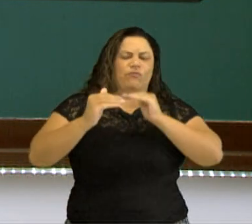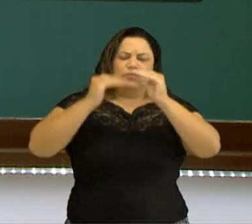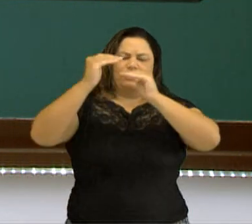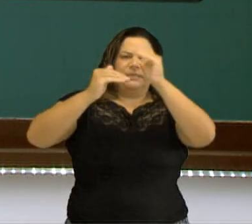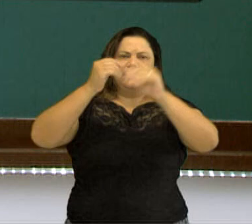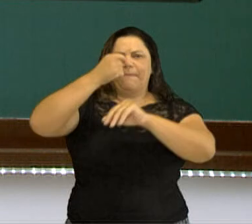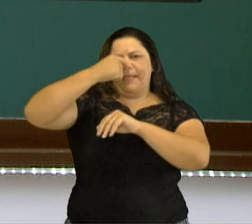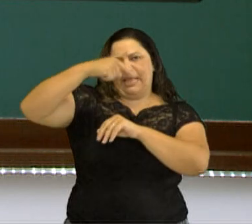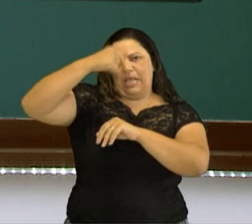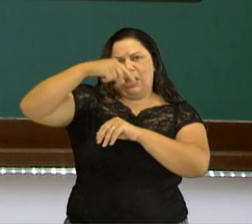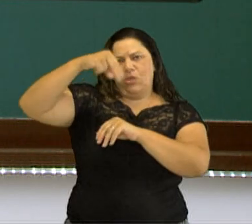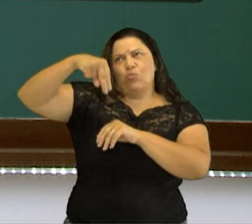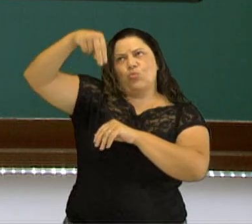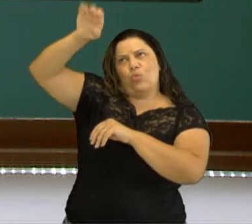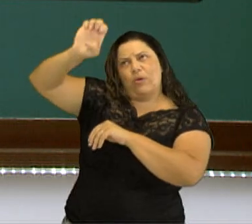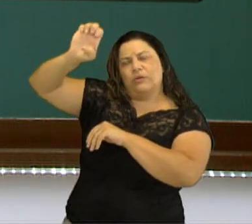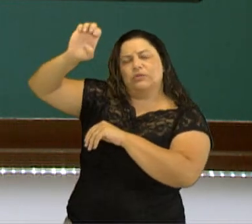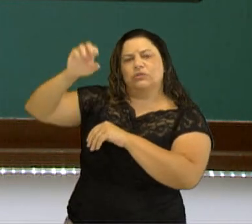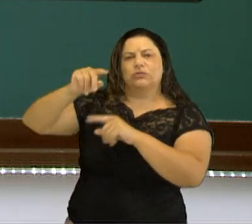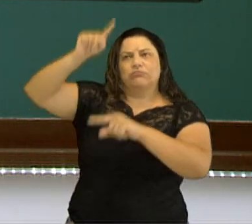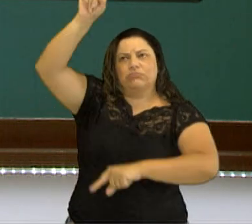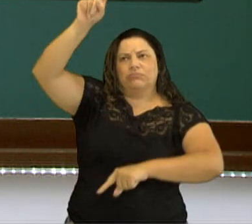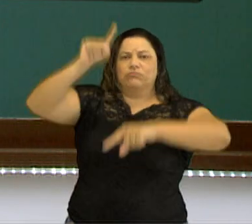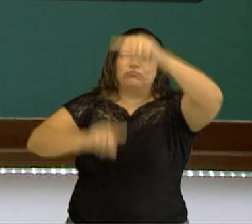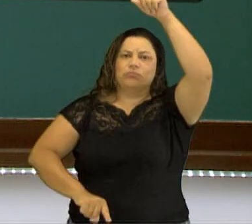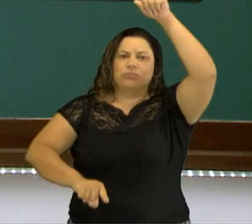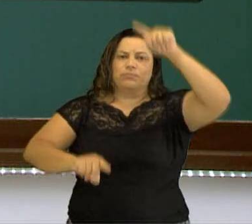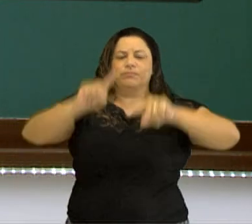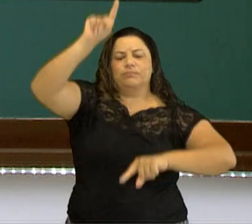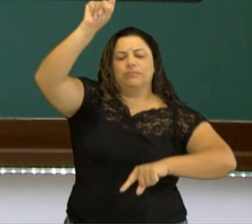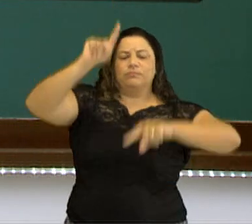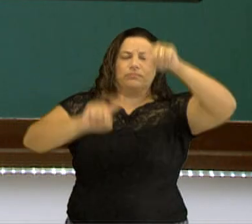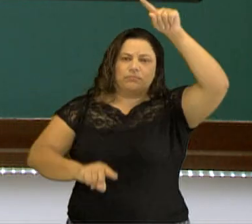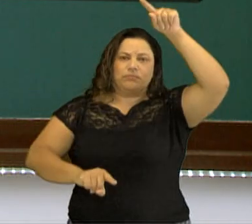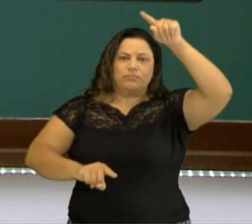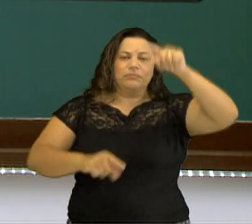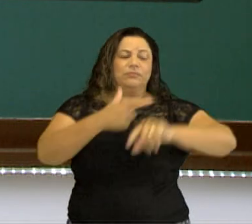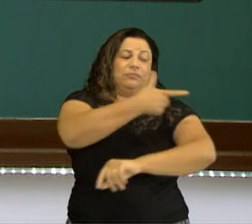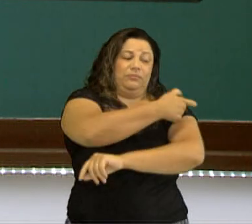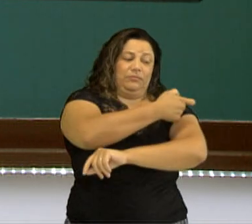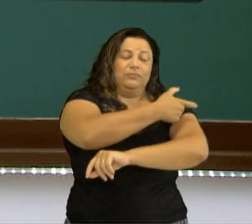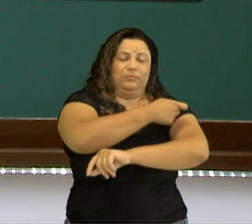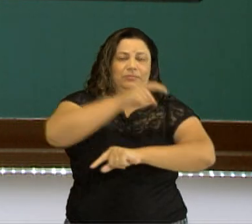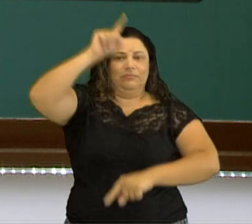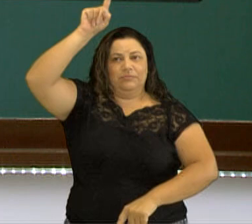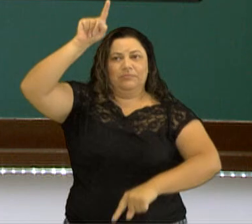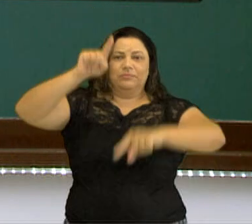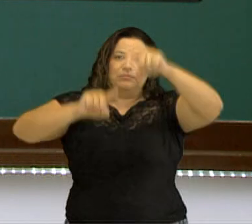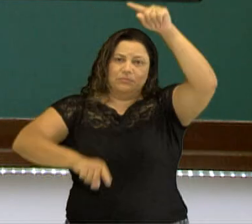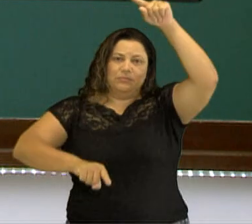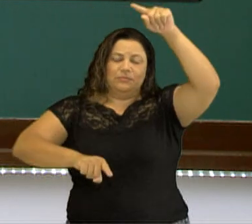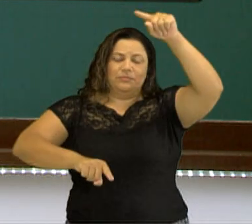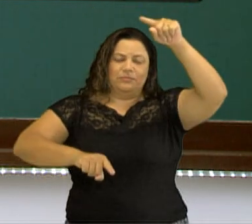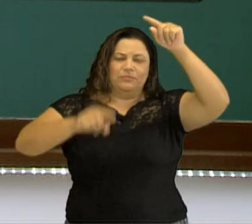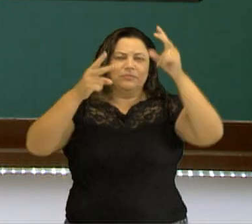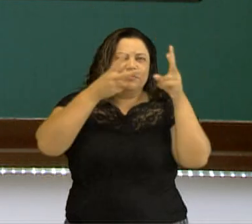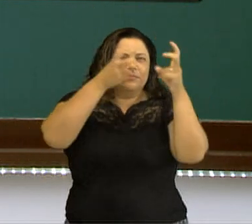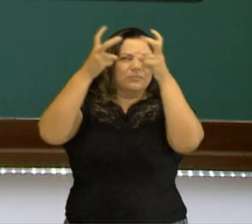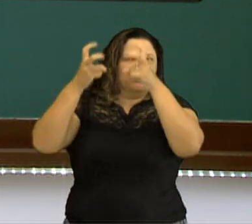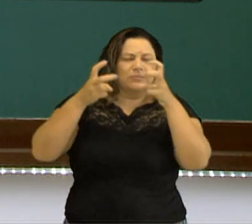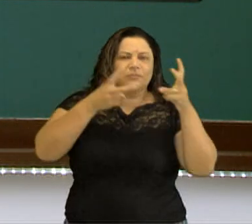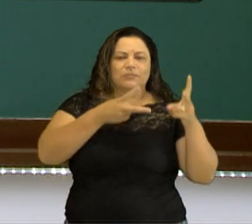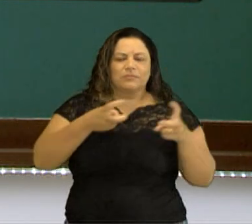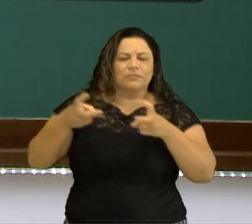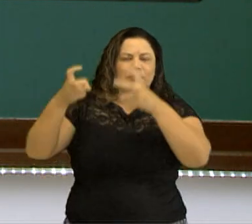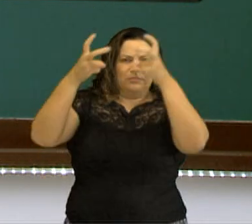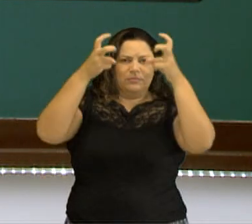da gripe no hemisfério norte. E a mesma coisa eles fazem lá quando vão preparar a vacina deles para aplicar na população. Porque aquele vírus é o que